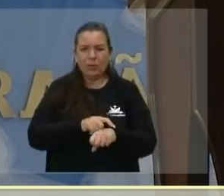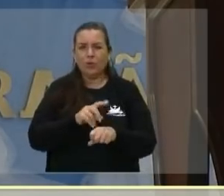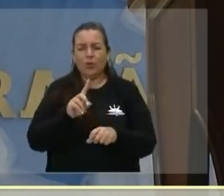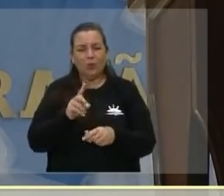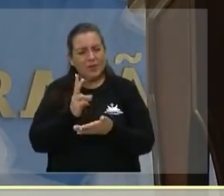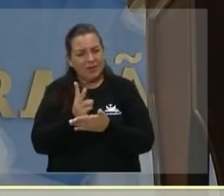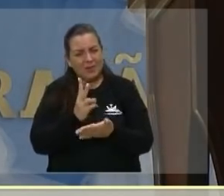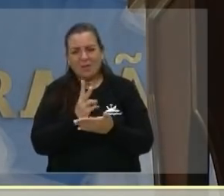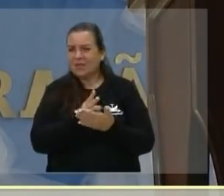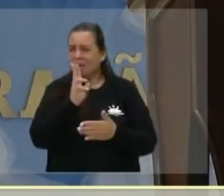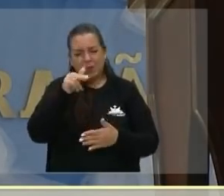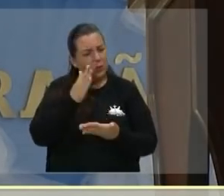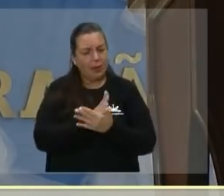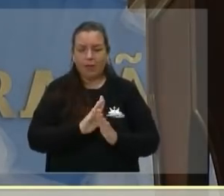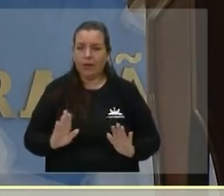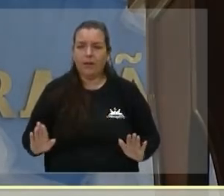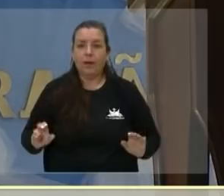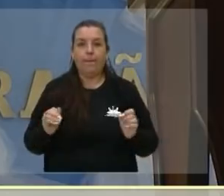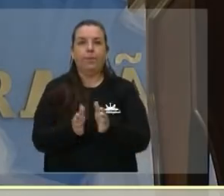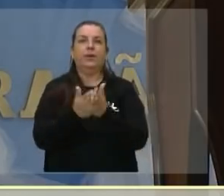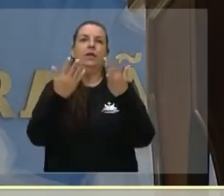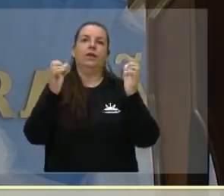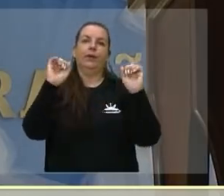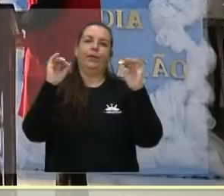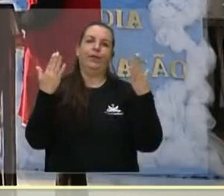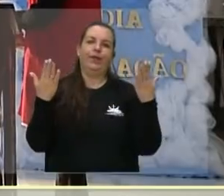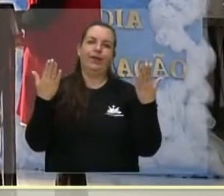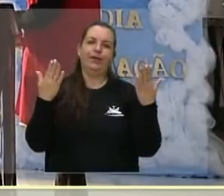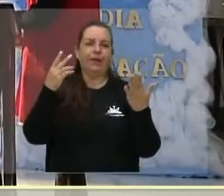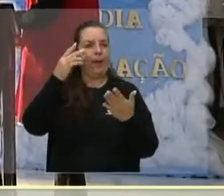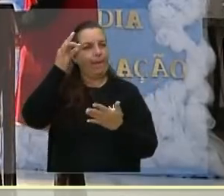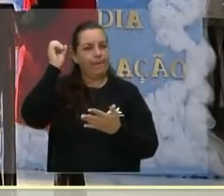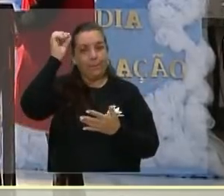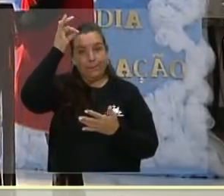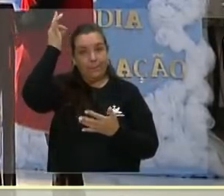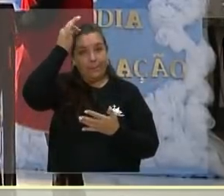acontece é pentecostes